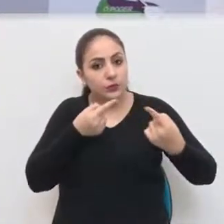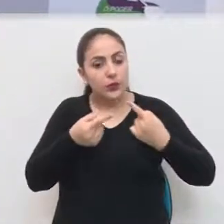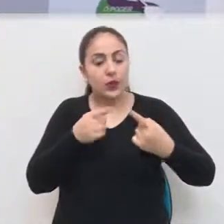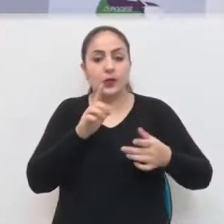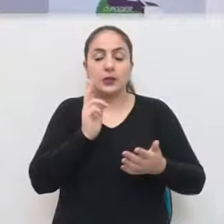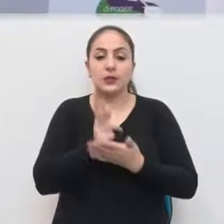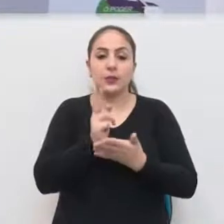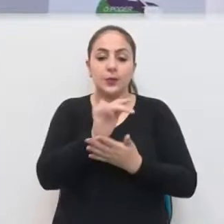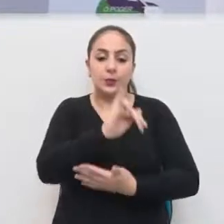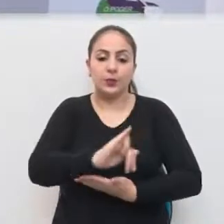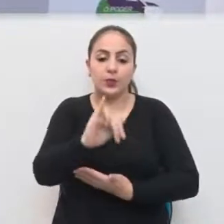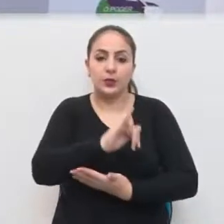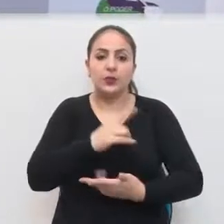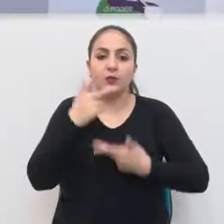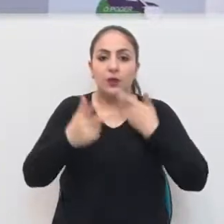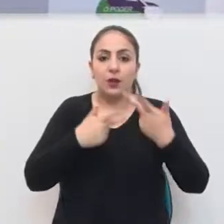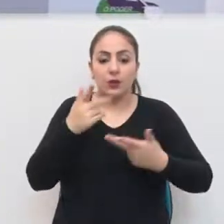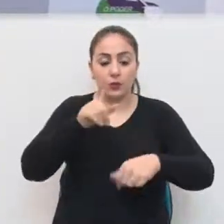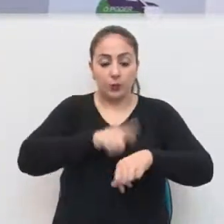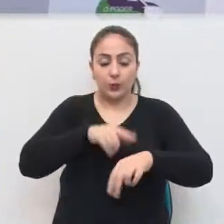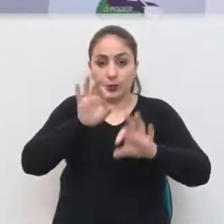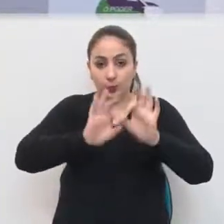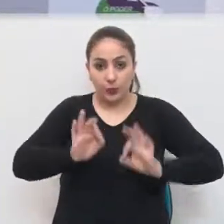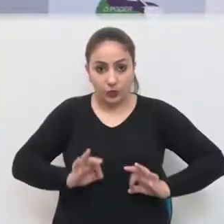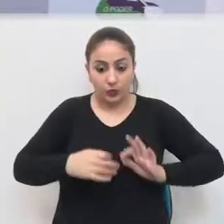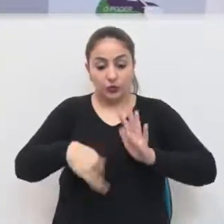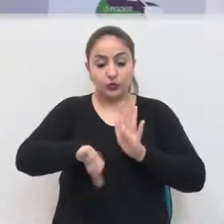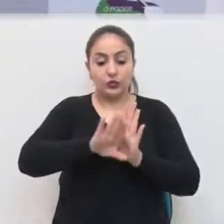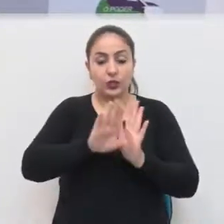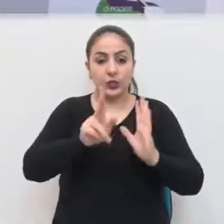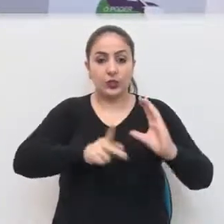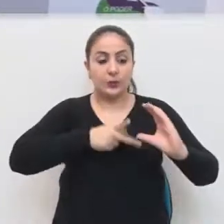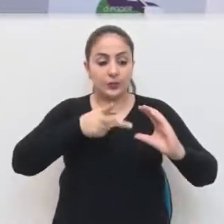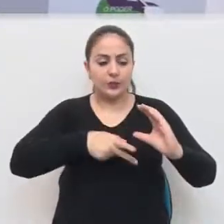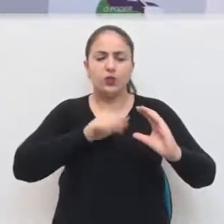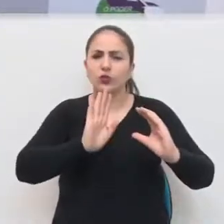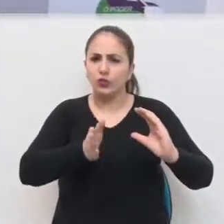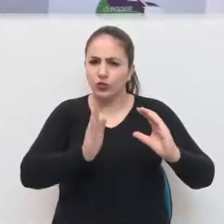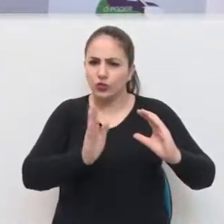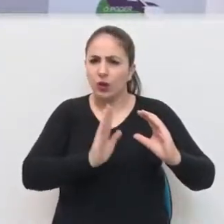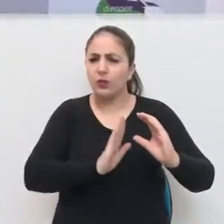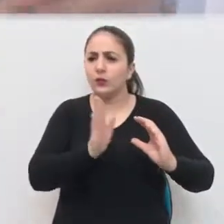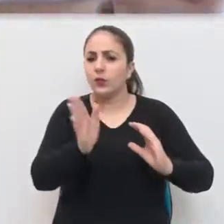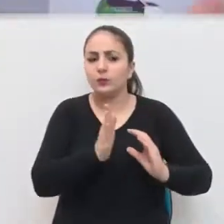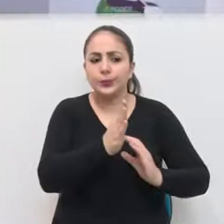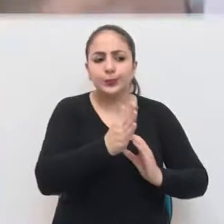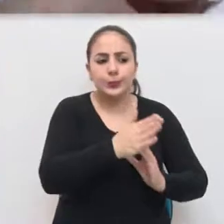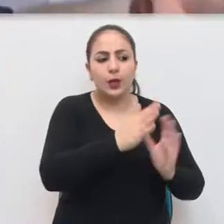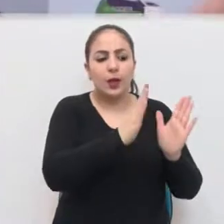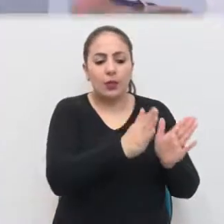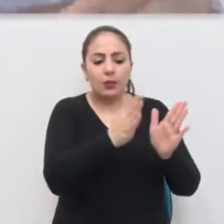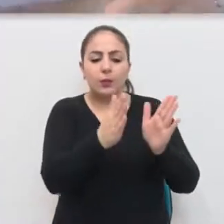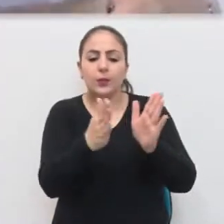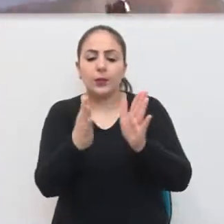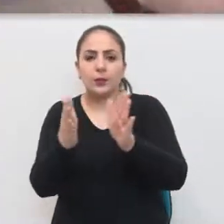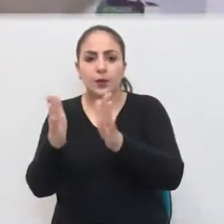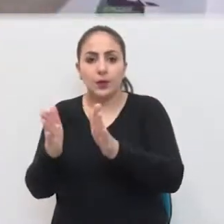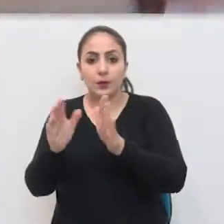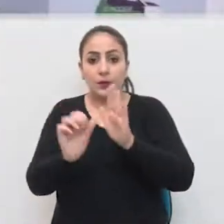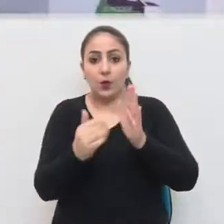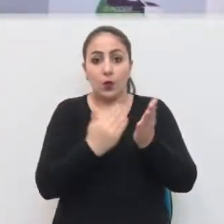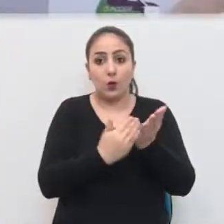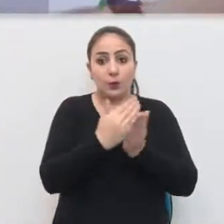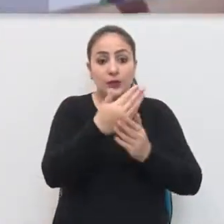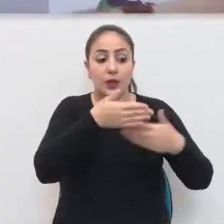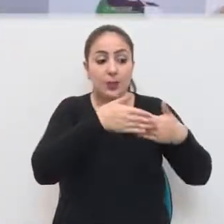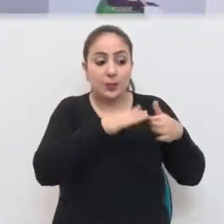Mas é sempre importante dizer que quando esse projeto chega à Câmara de Vereadores, ele já passou um conjunto de etapas que vão